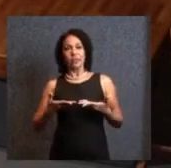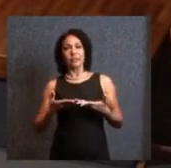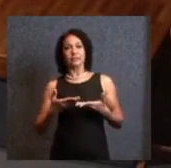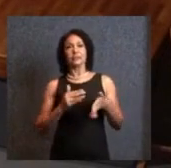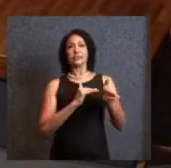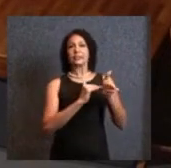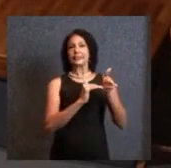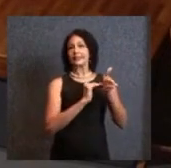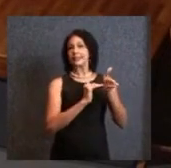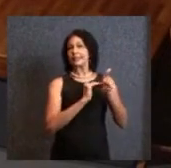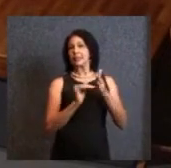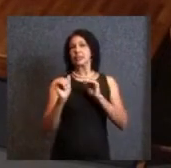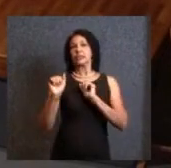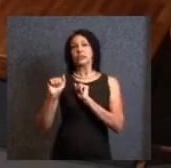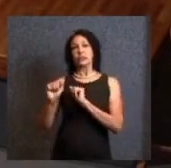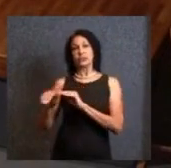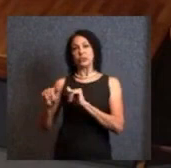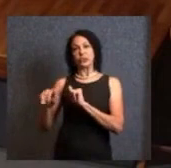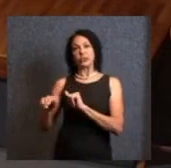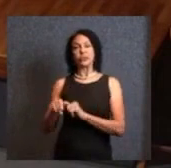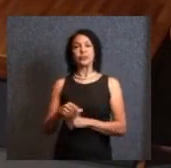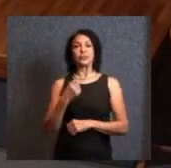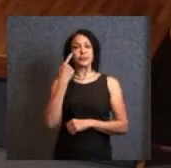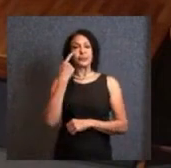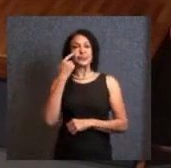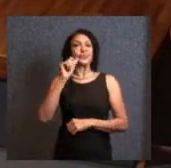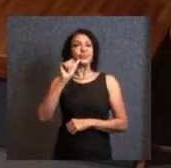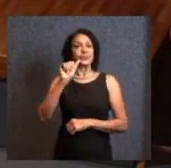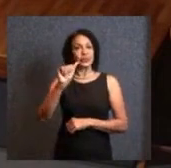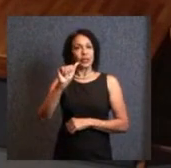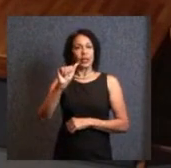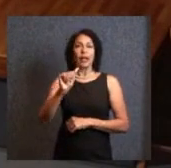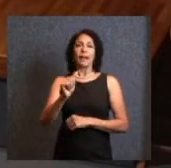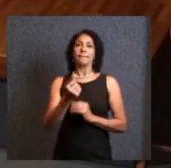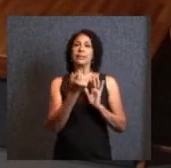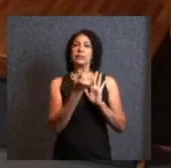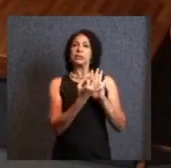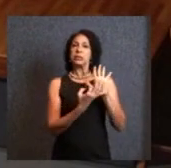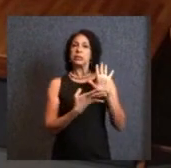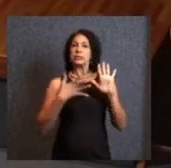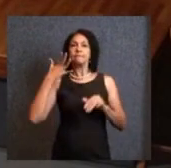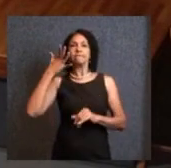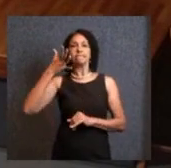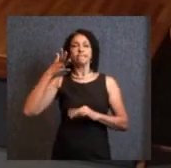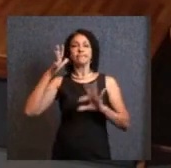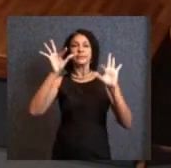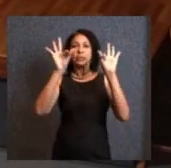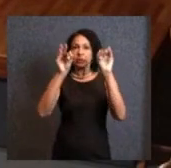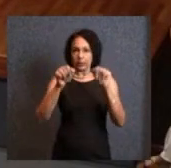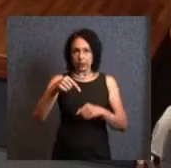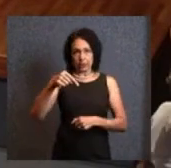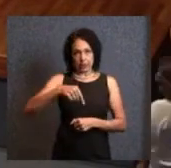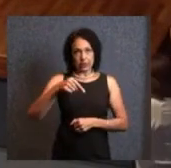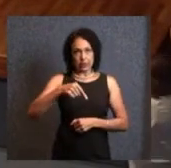secretária de Educação, a professora Anacy Paim, que vai fazer as considerações finais e encerrar aqui a